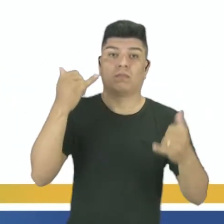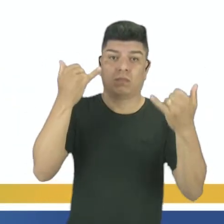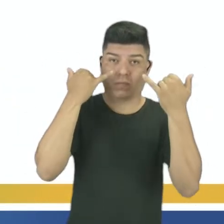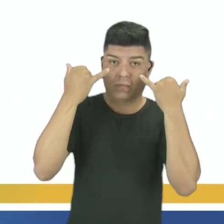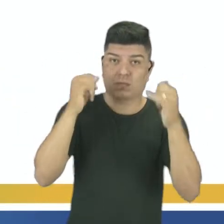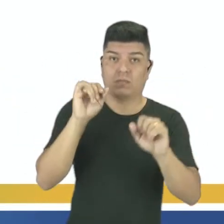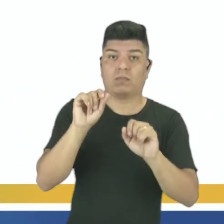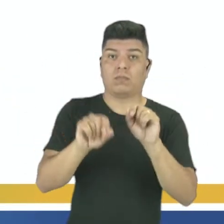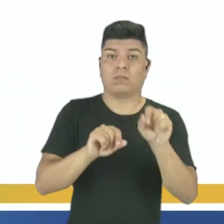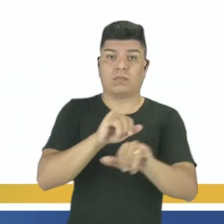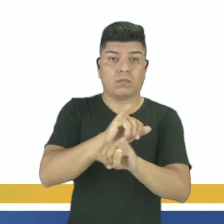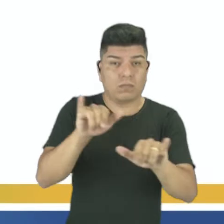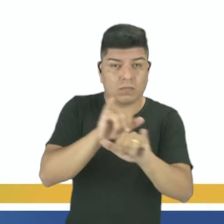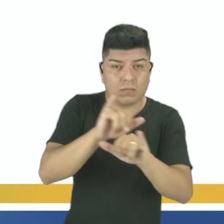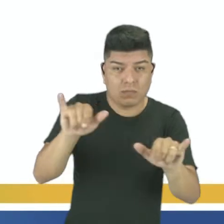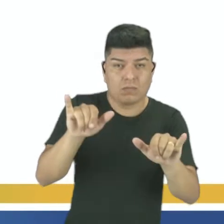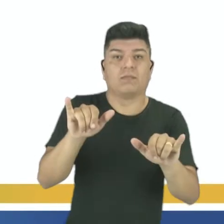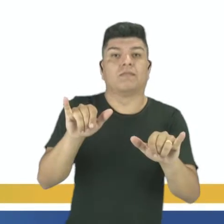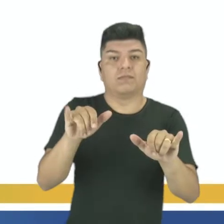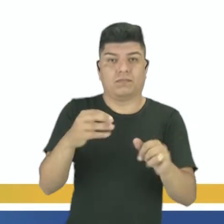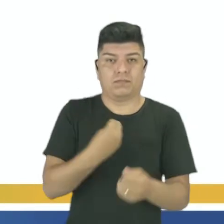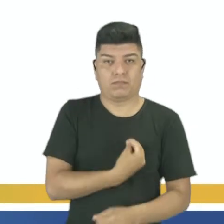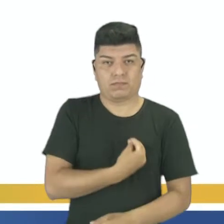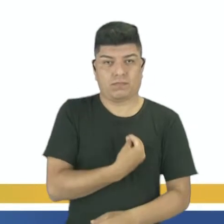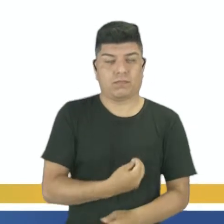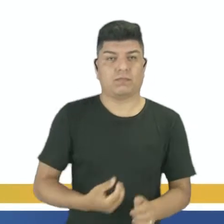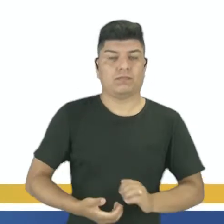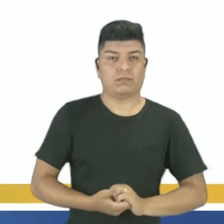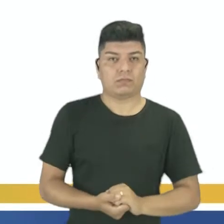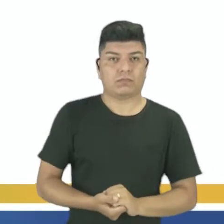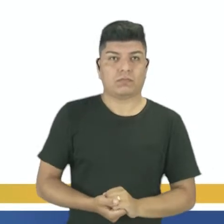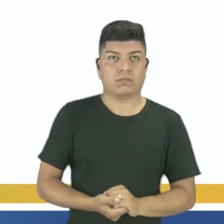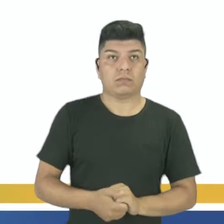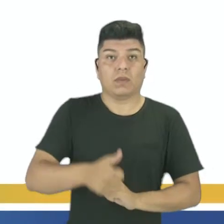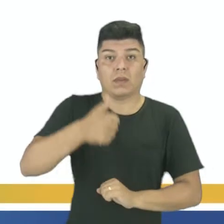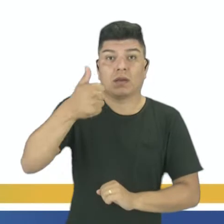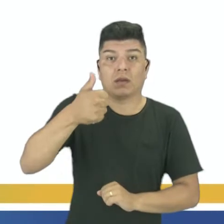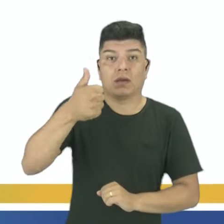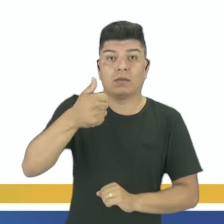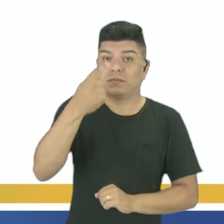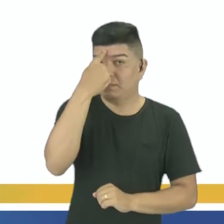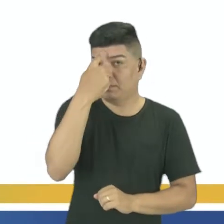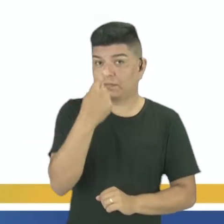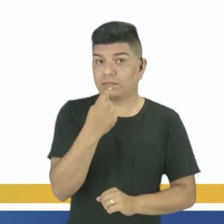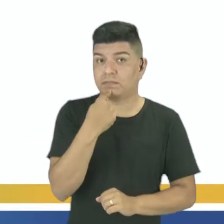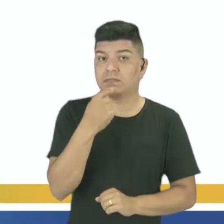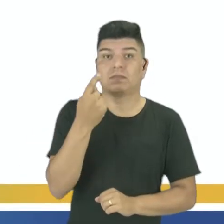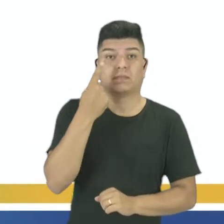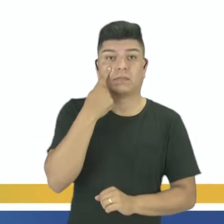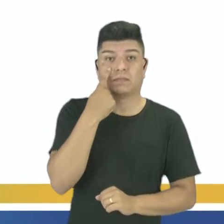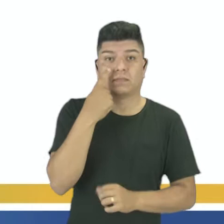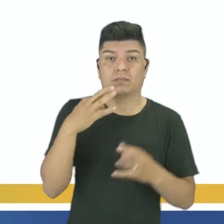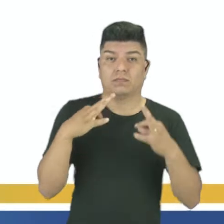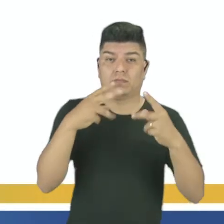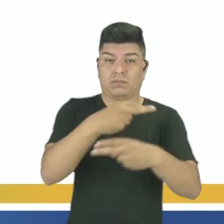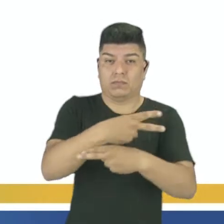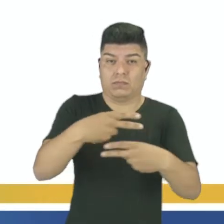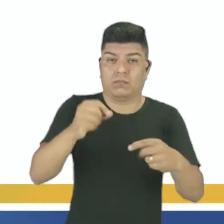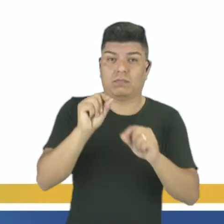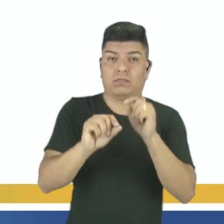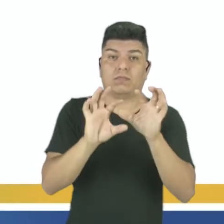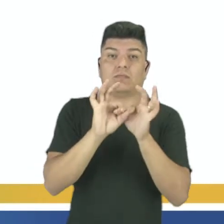informação. Nós vivemos na era da informação. Na primeira imagem, podemos inferir que todos esses objetos